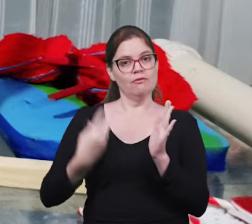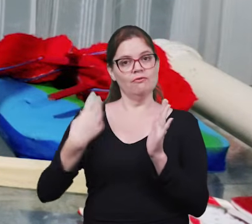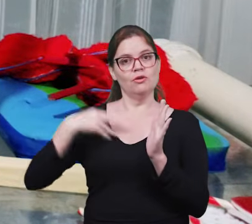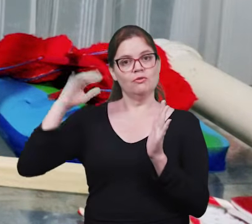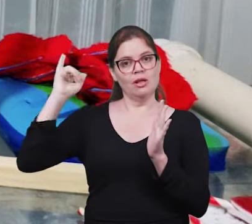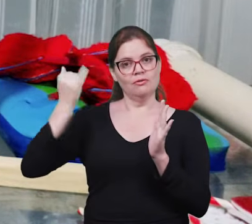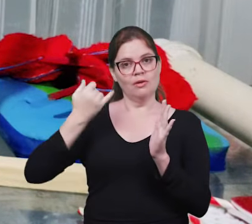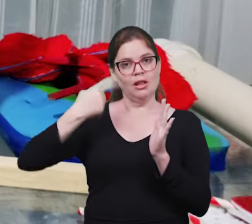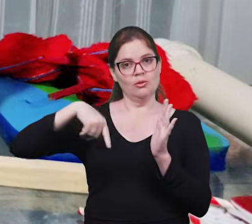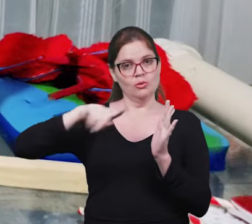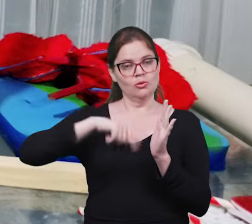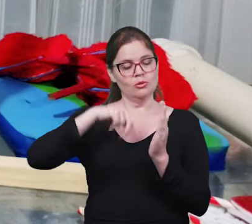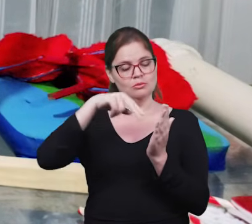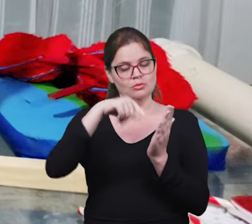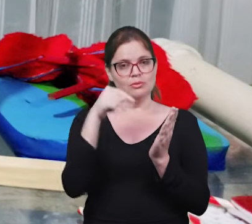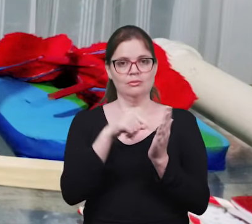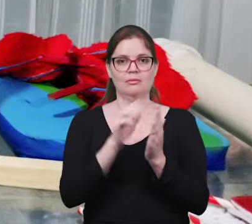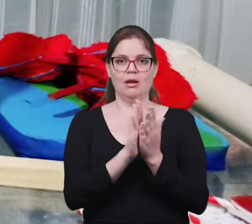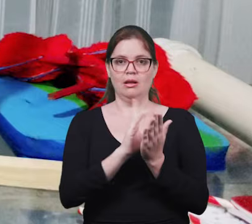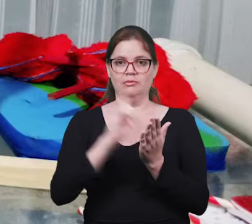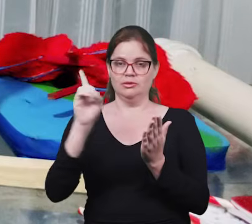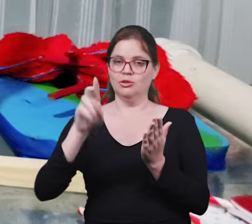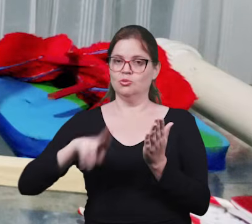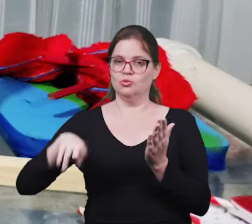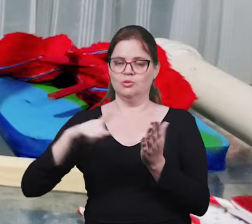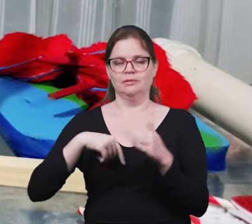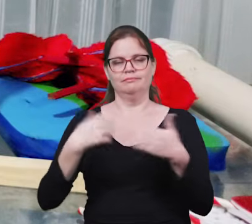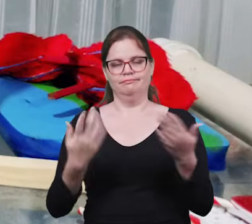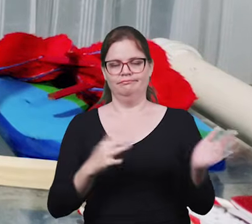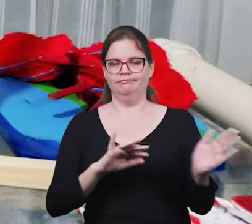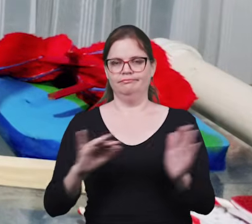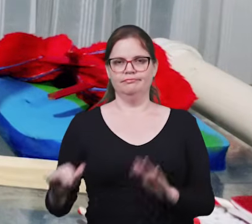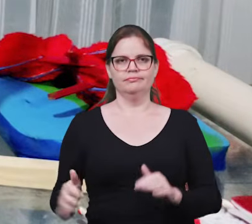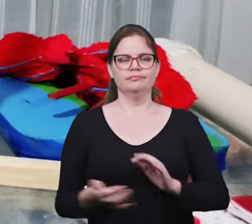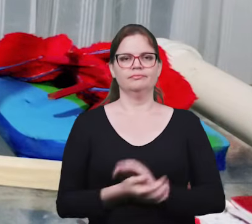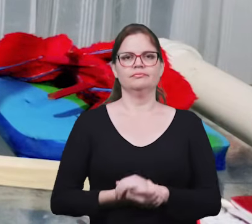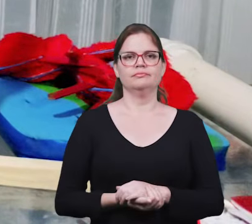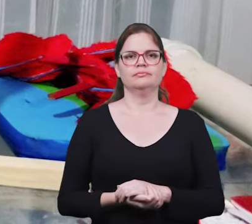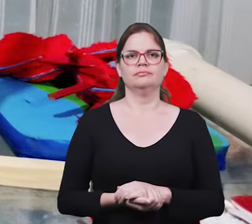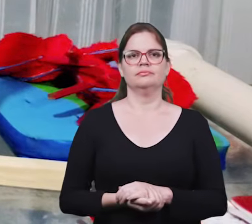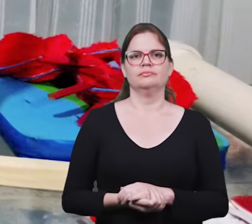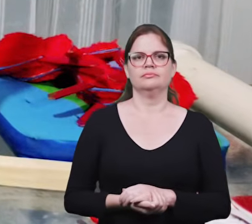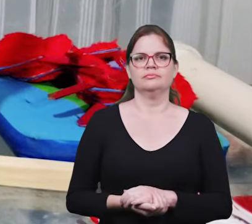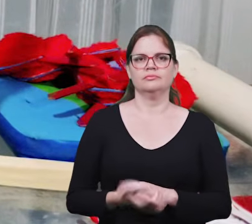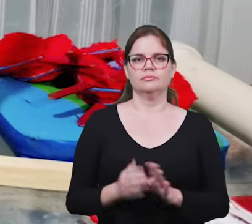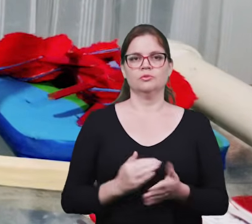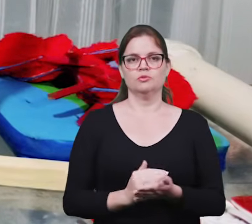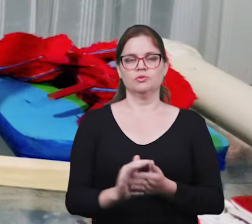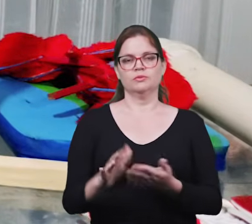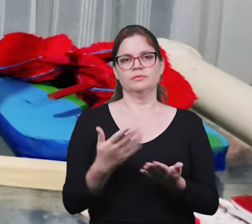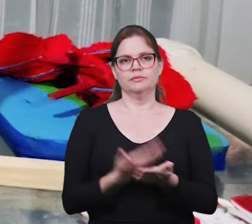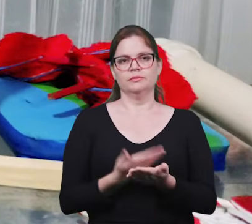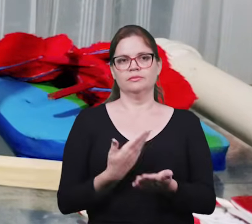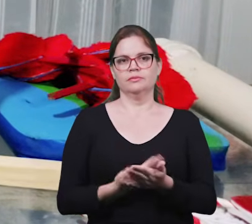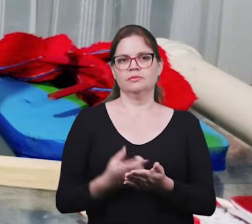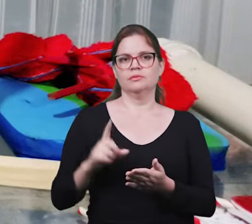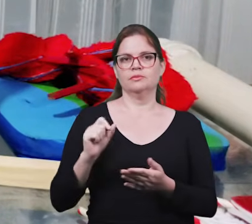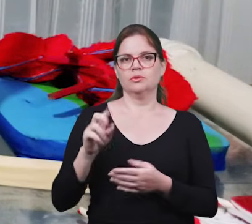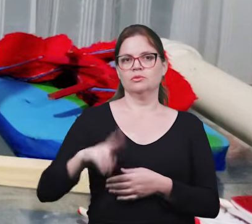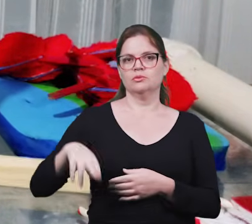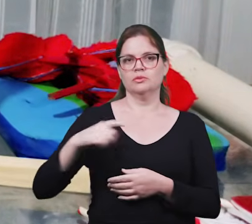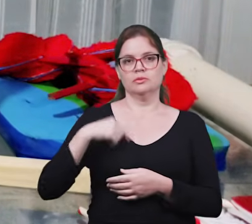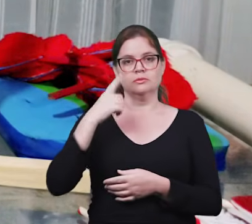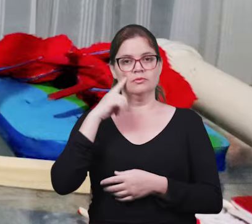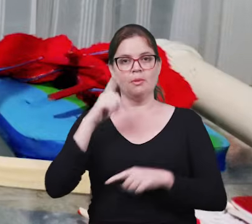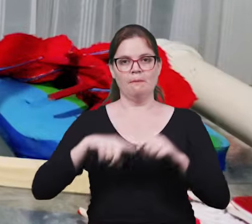vivo no nosso meio. Então, a palavra é o nosso maior recurso, né? Vamos começar nossa aula sempre